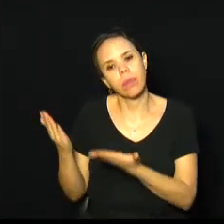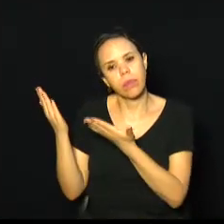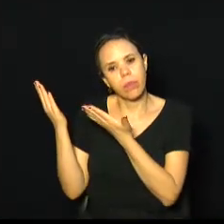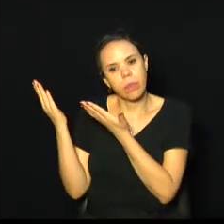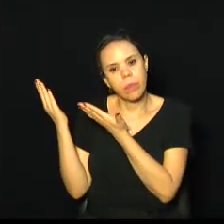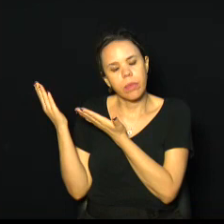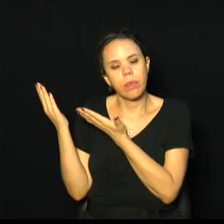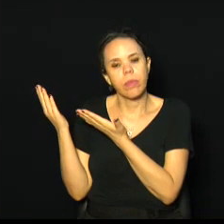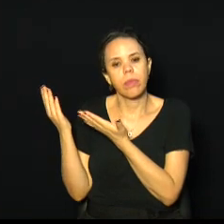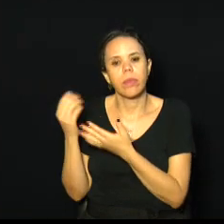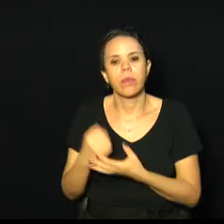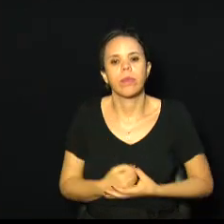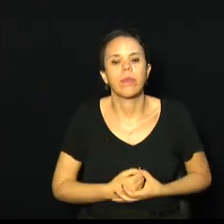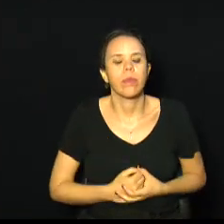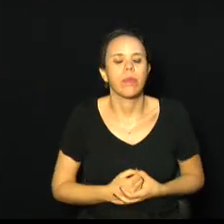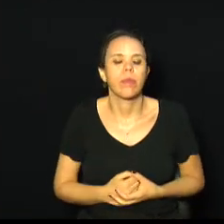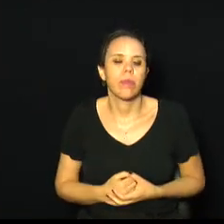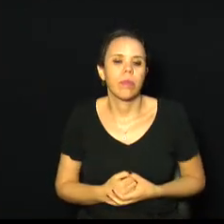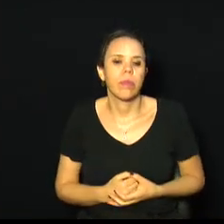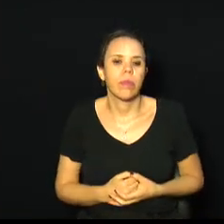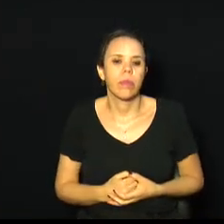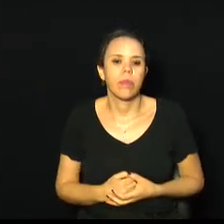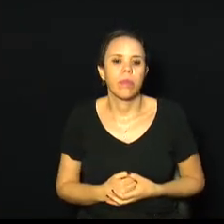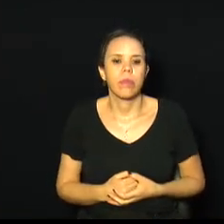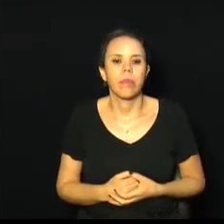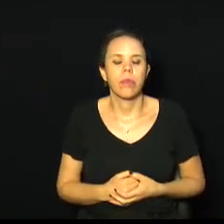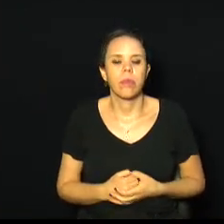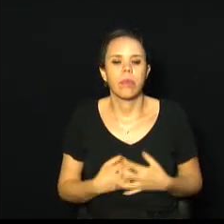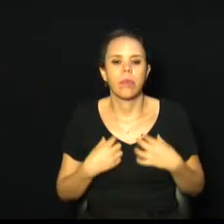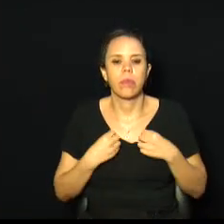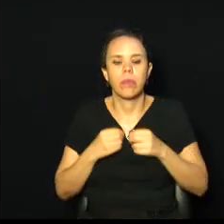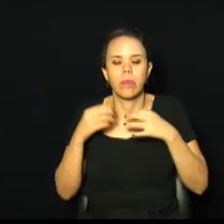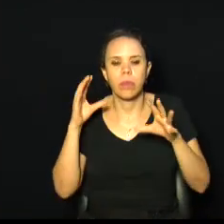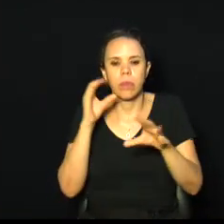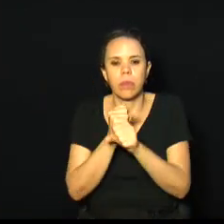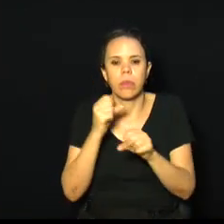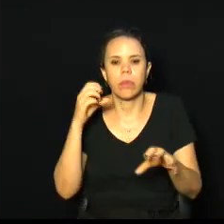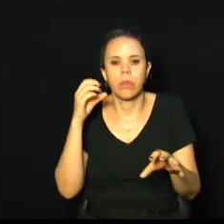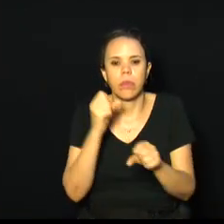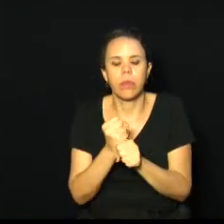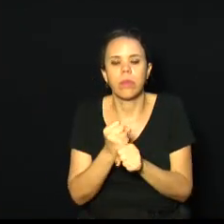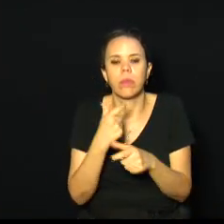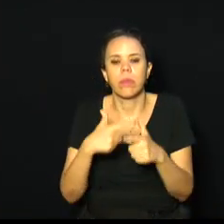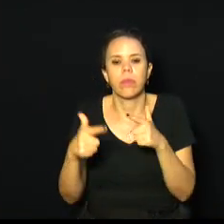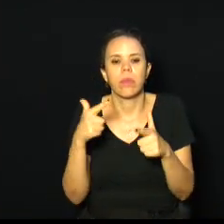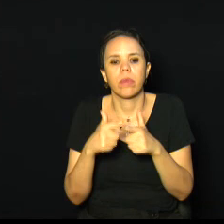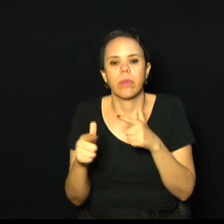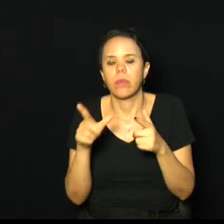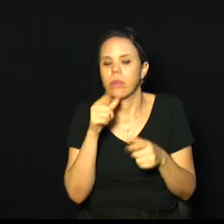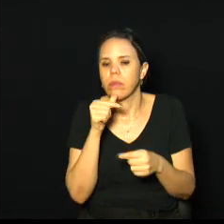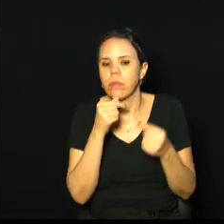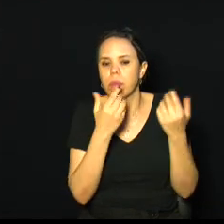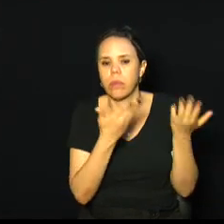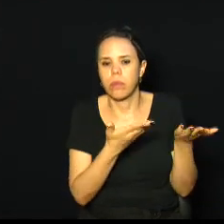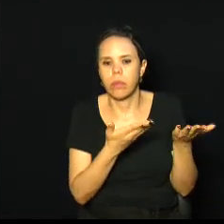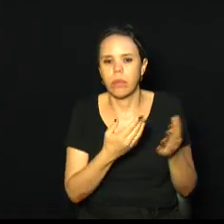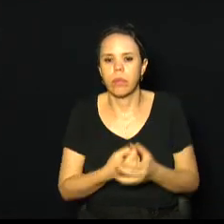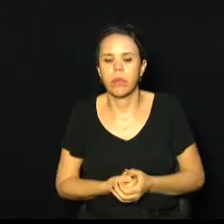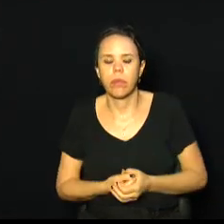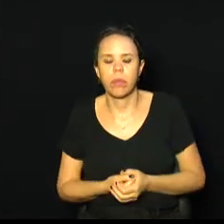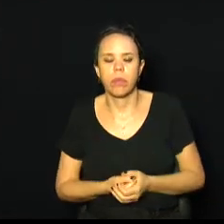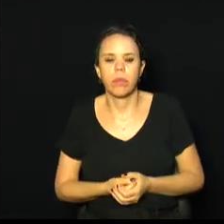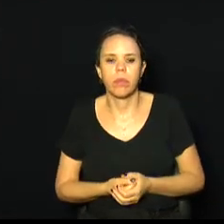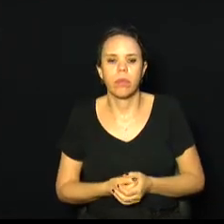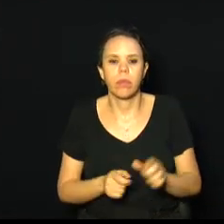né, ou eu chamo de equação do caos da água. E o termo